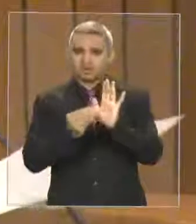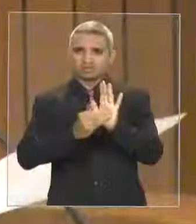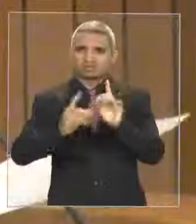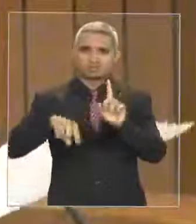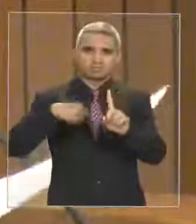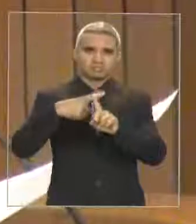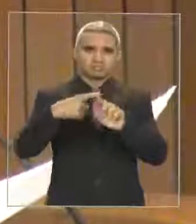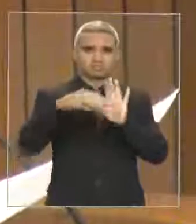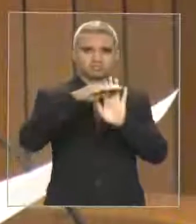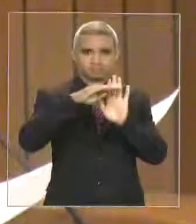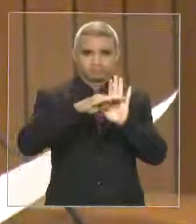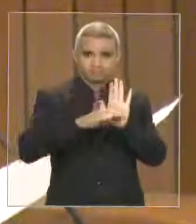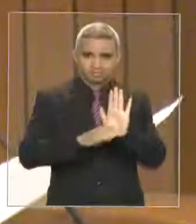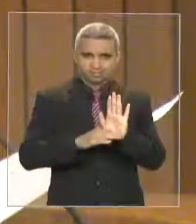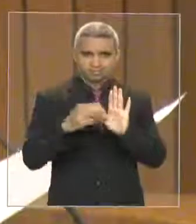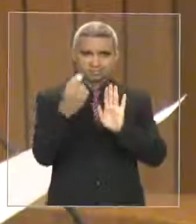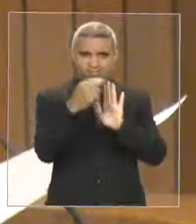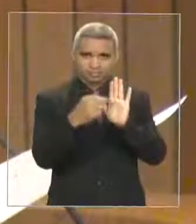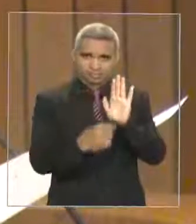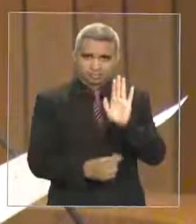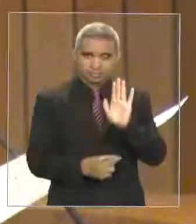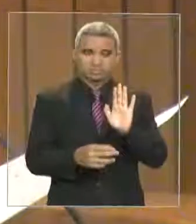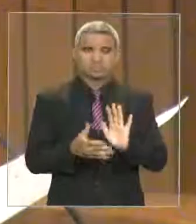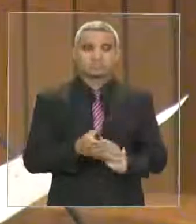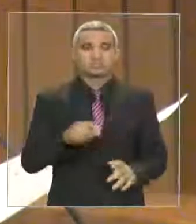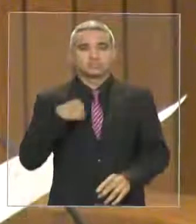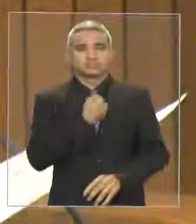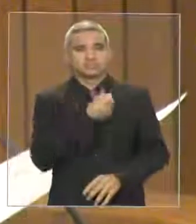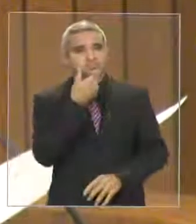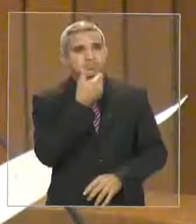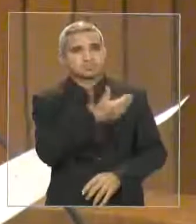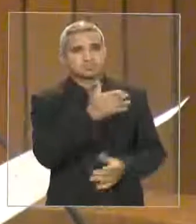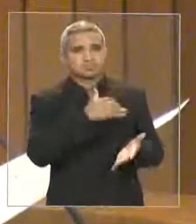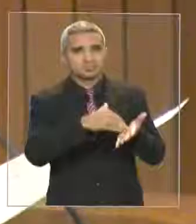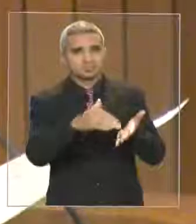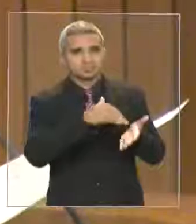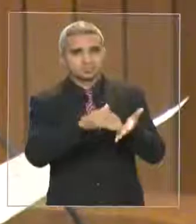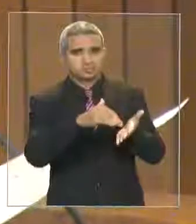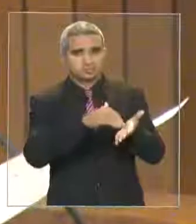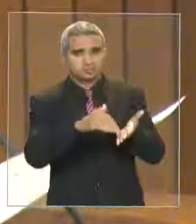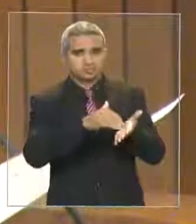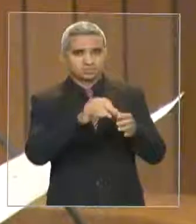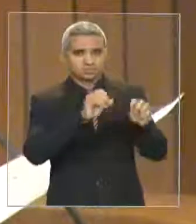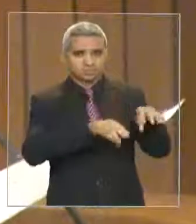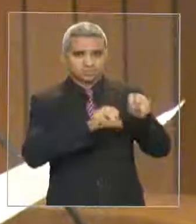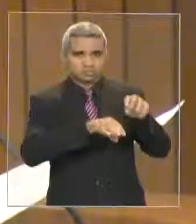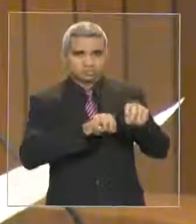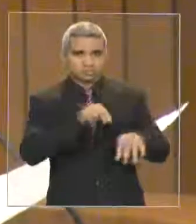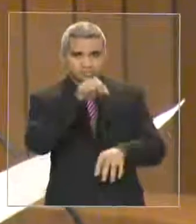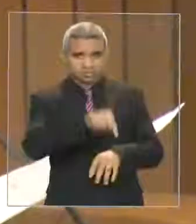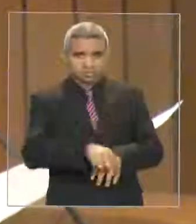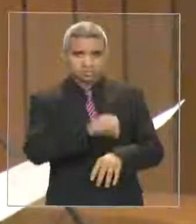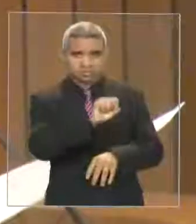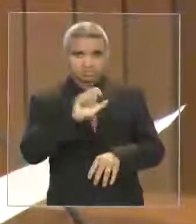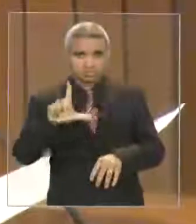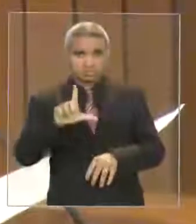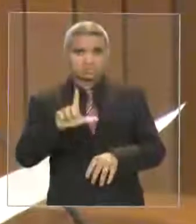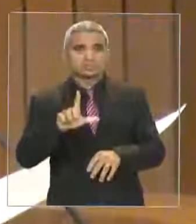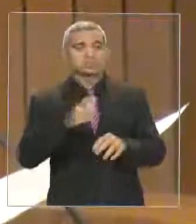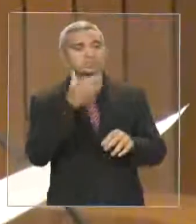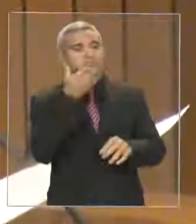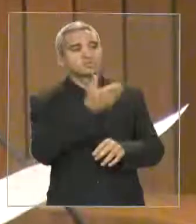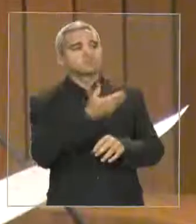reformadas. E aí solicitamos ao secretário de Educação do município a relação dessas